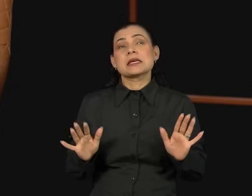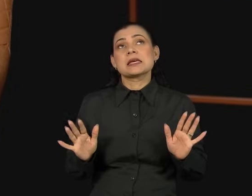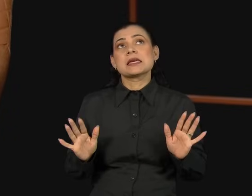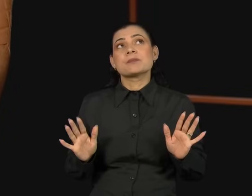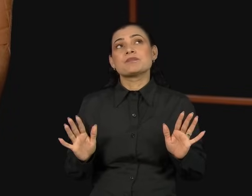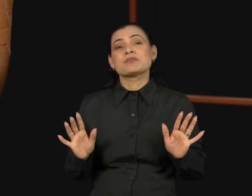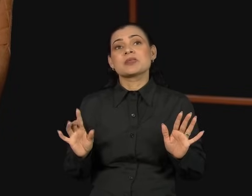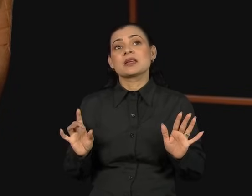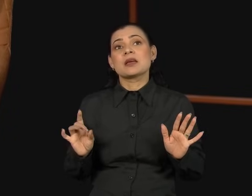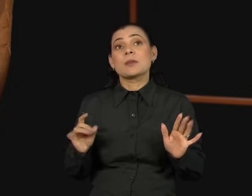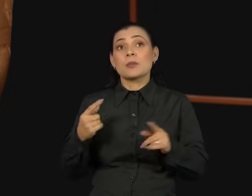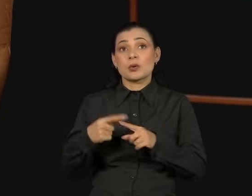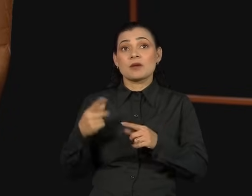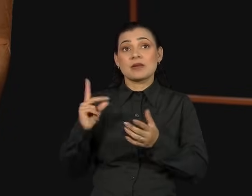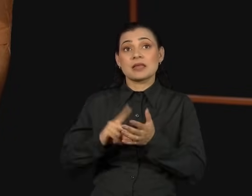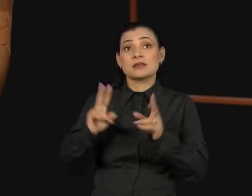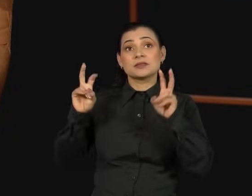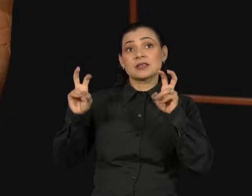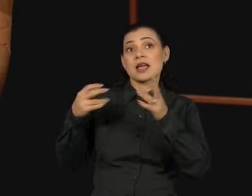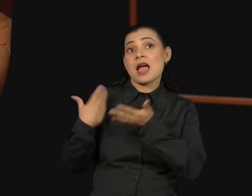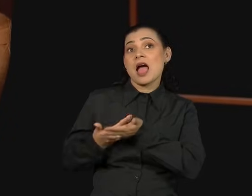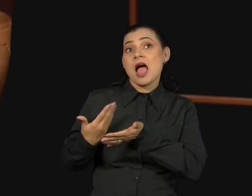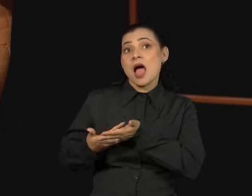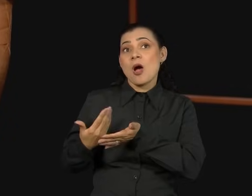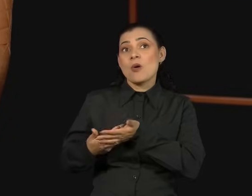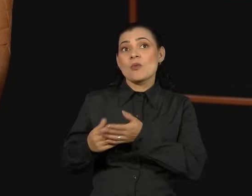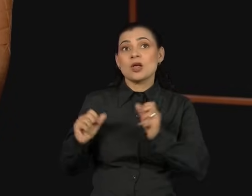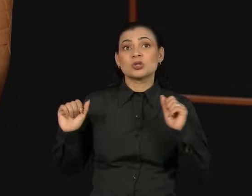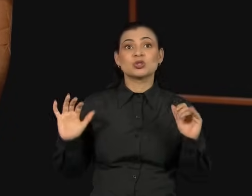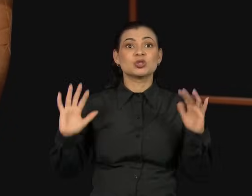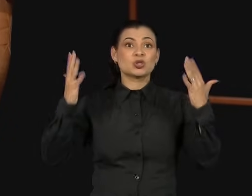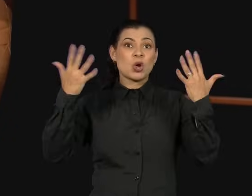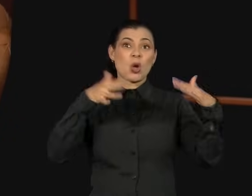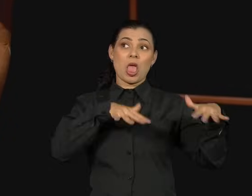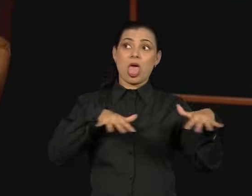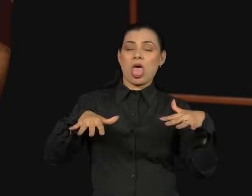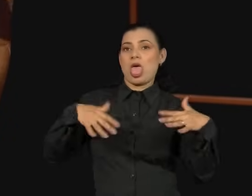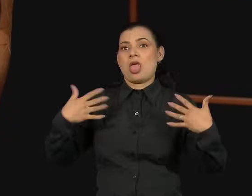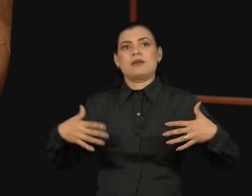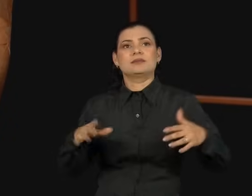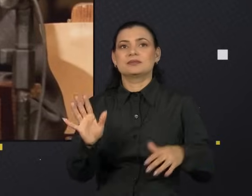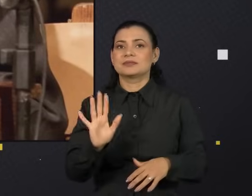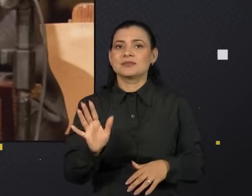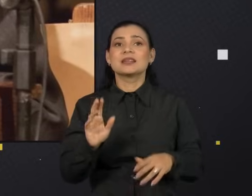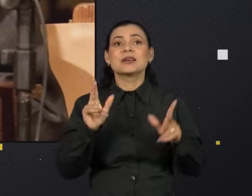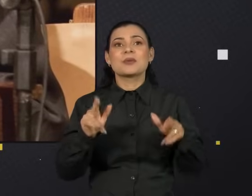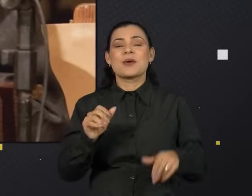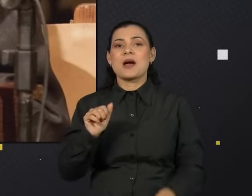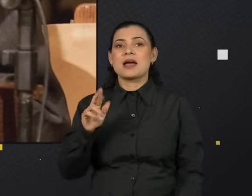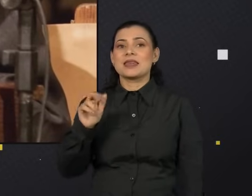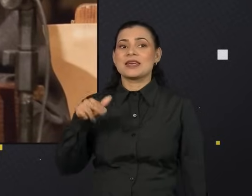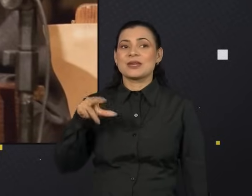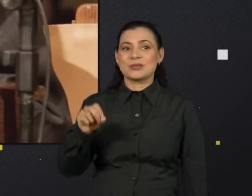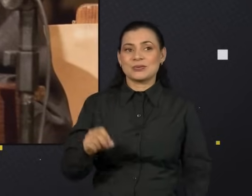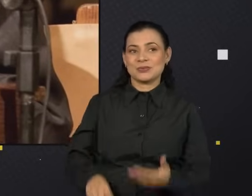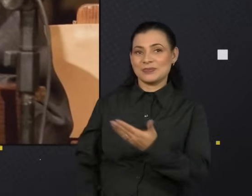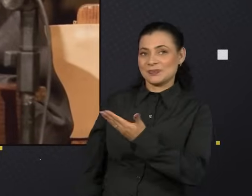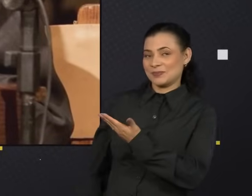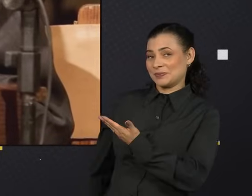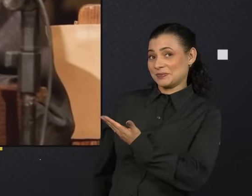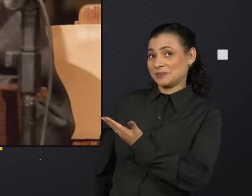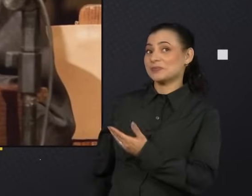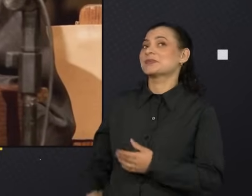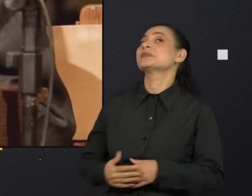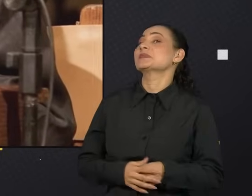não somente aparentadas com as aulas espetáculo famosas e sensacionais de Ariano Suassuna, né? Então ele e